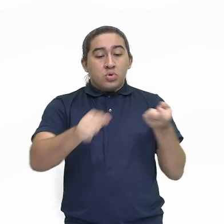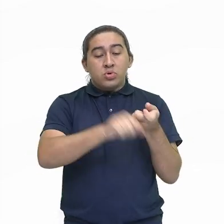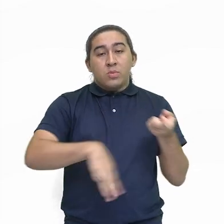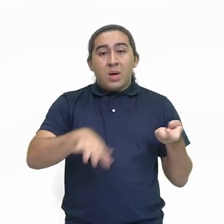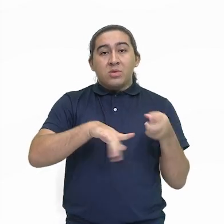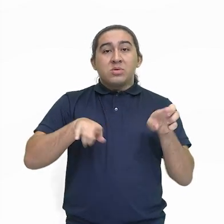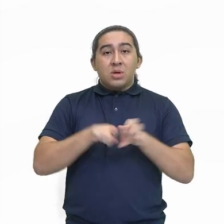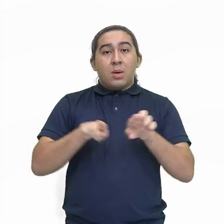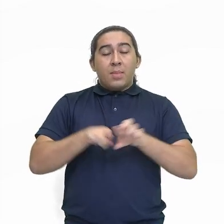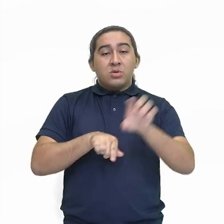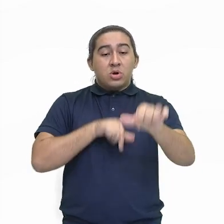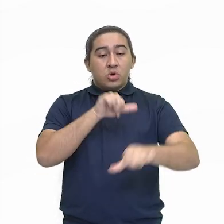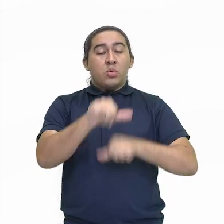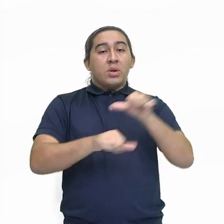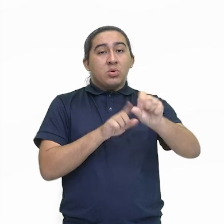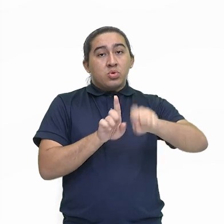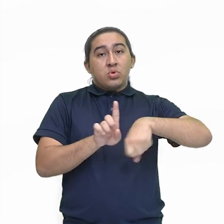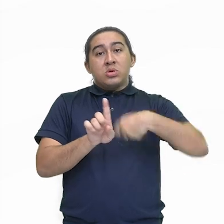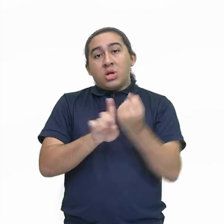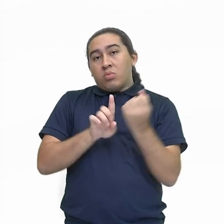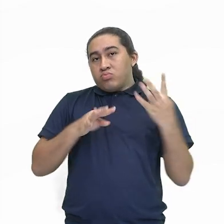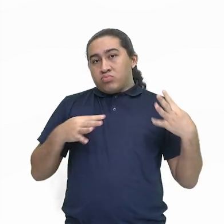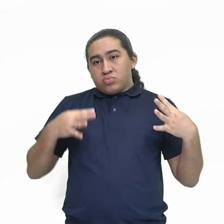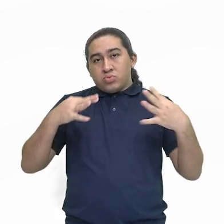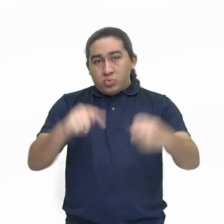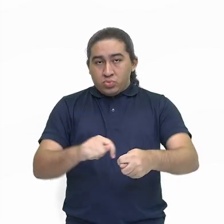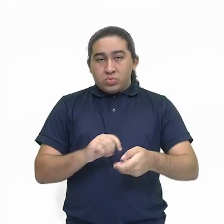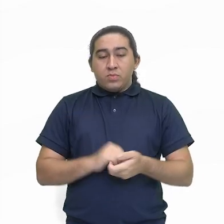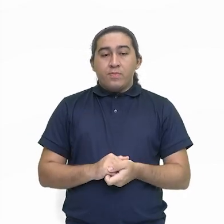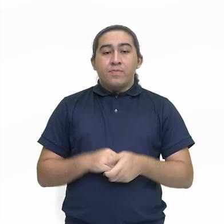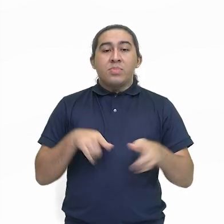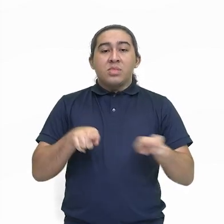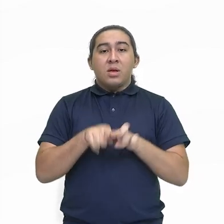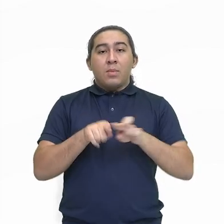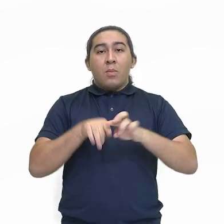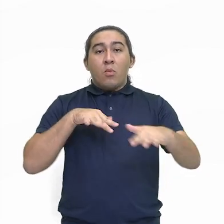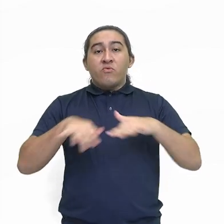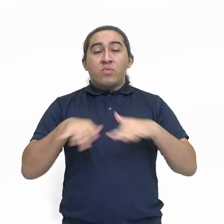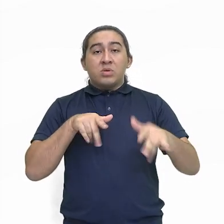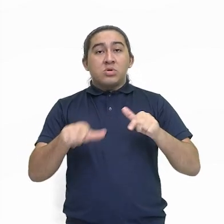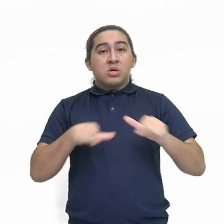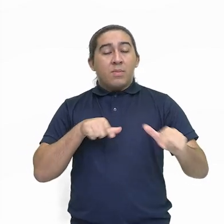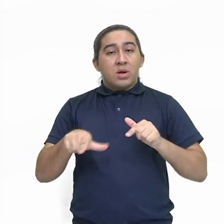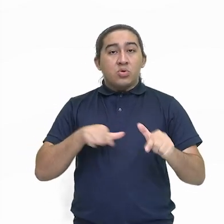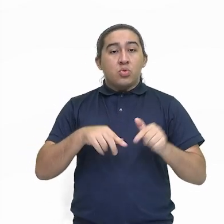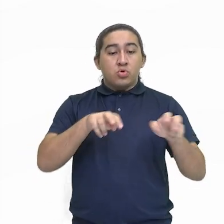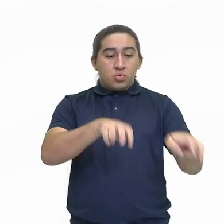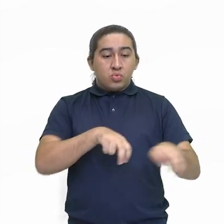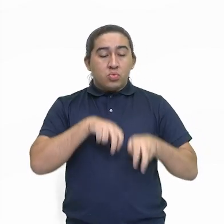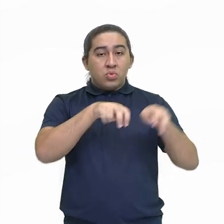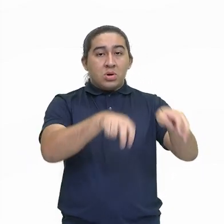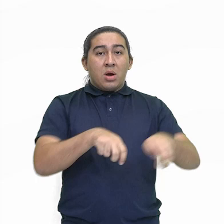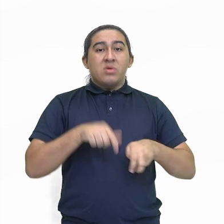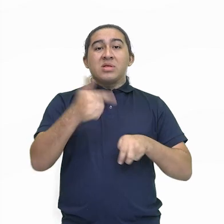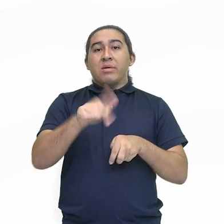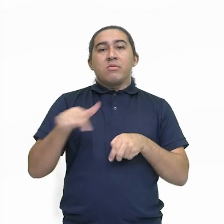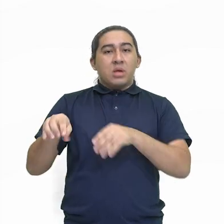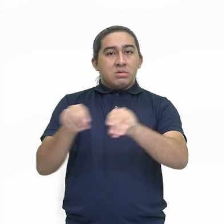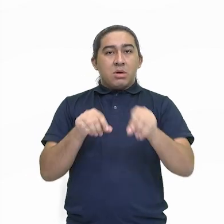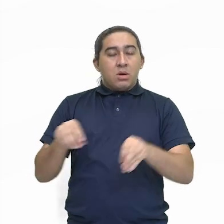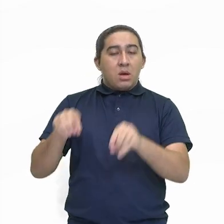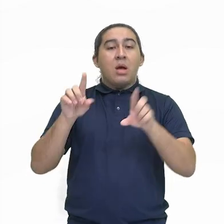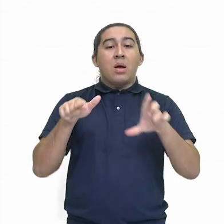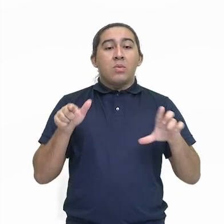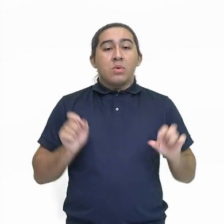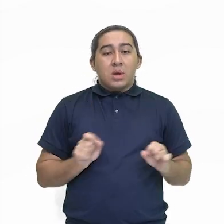tudo aquela coisa, né? Qualidade de vida e tudo mais. O movimento dos trabalhadores rurais sem terra, ele é meio que uma